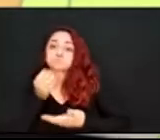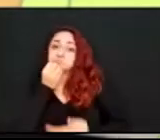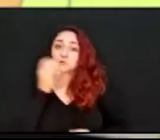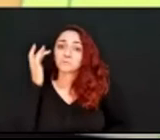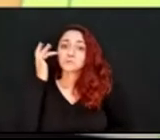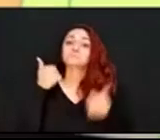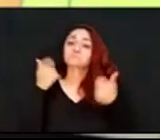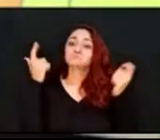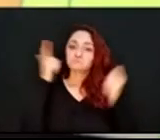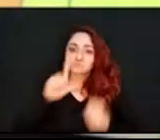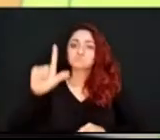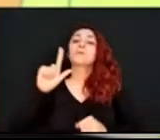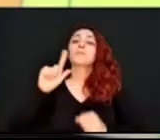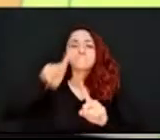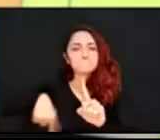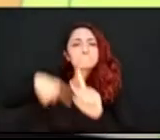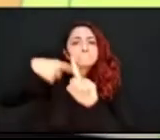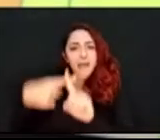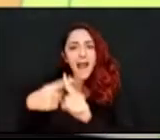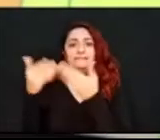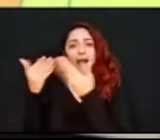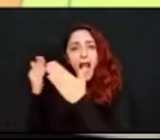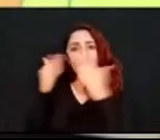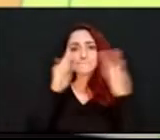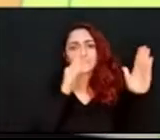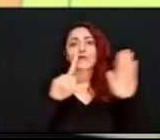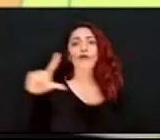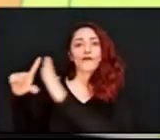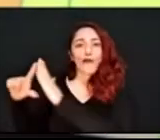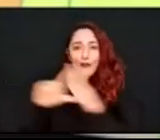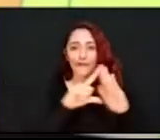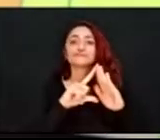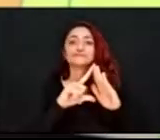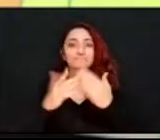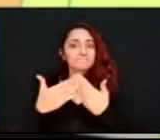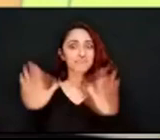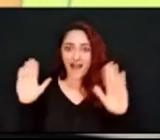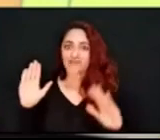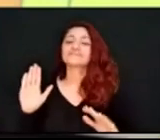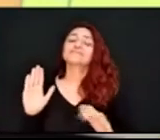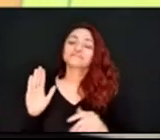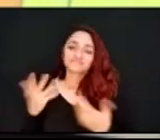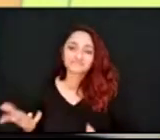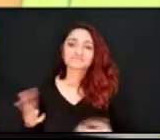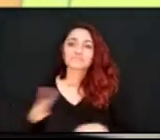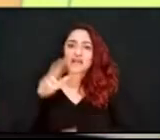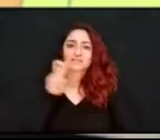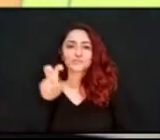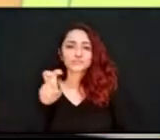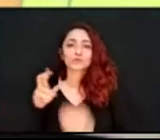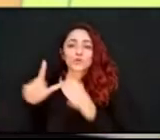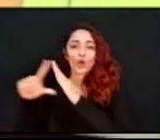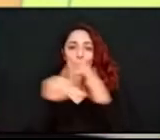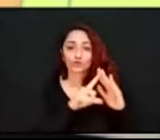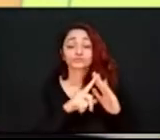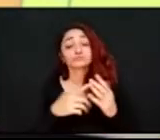depois de três meses a gente abriu uma 15 lojas Claro que tudo isso também tem um gás já mento